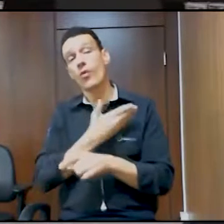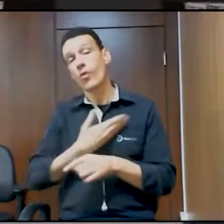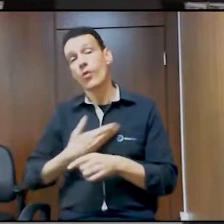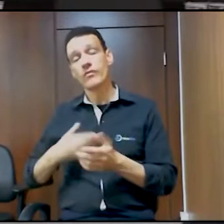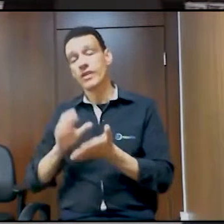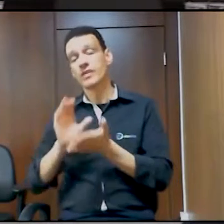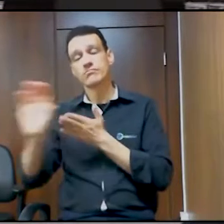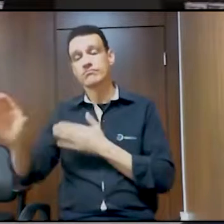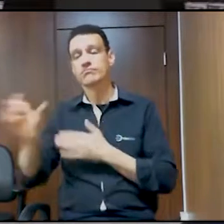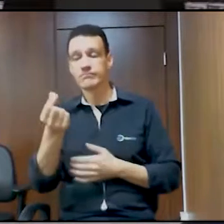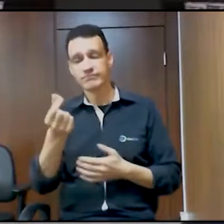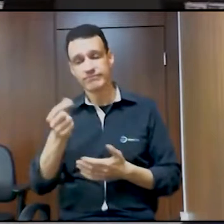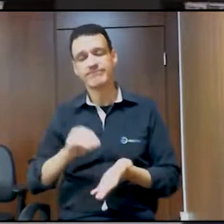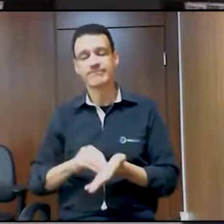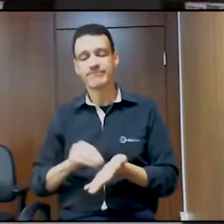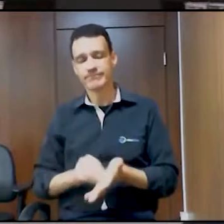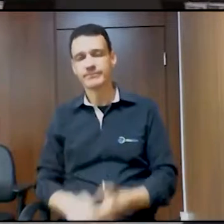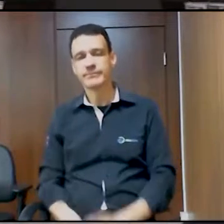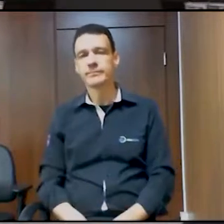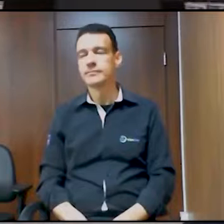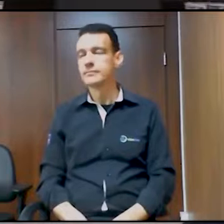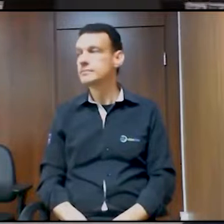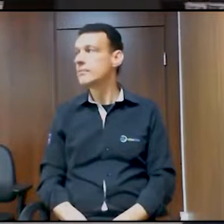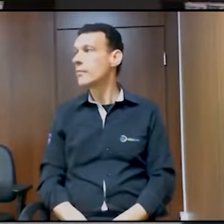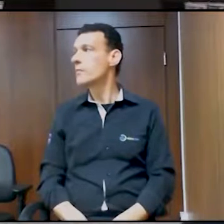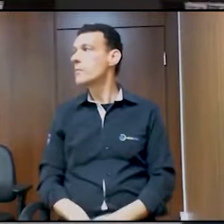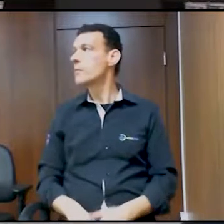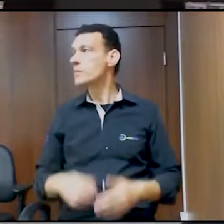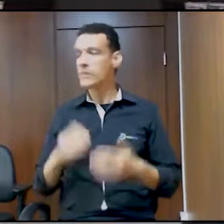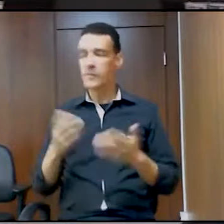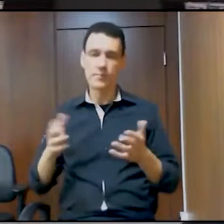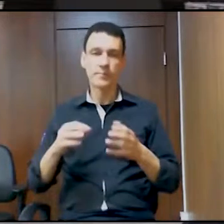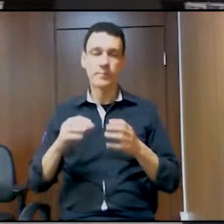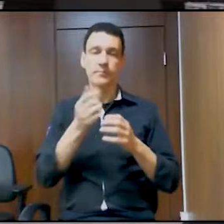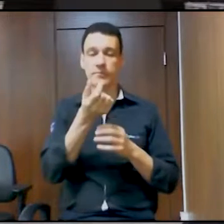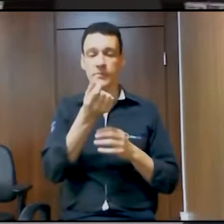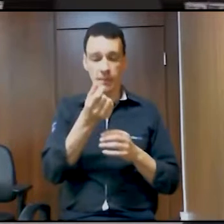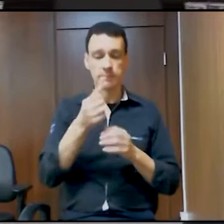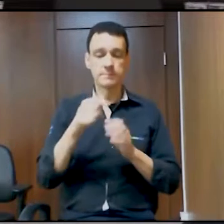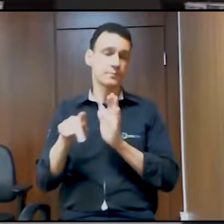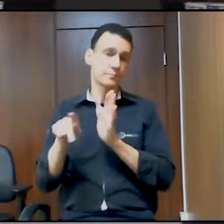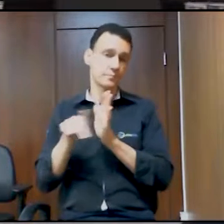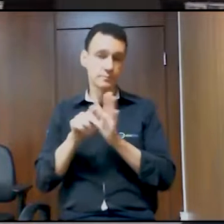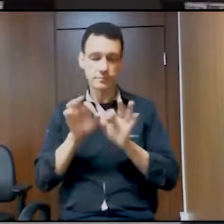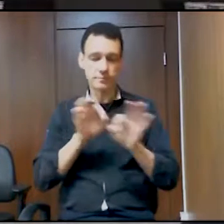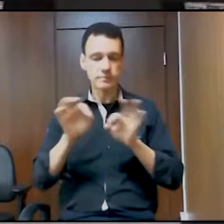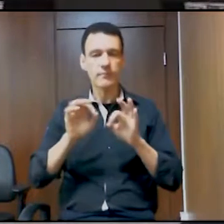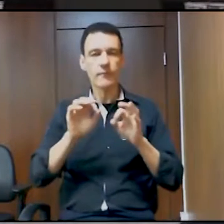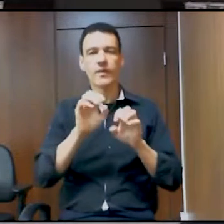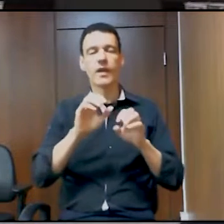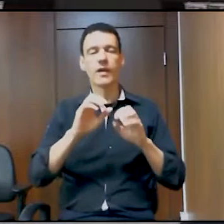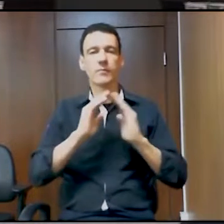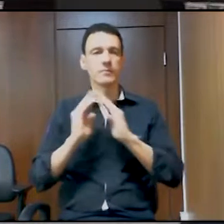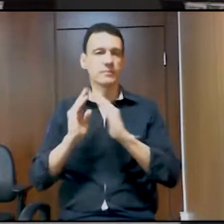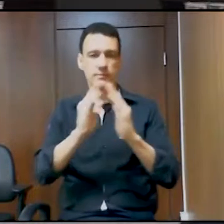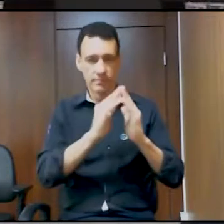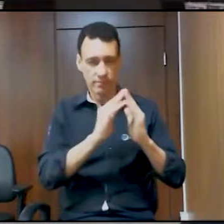Tudo bem, o projeto do FINIS, do Fundo Nacional de Habitação e Interesse Social, ainda não saiu do papel,